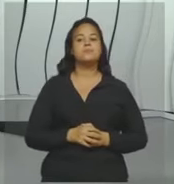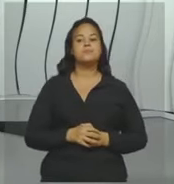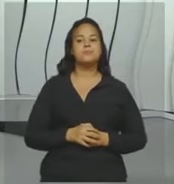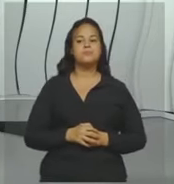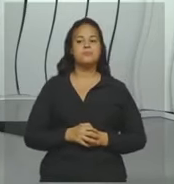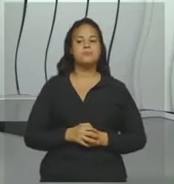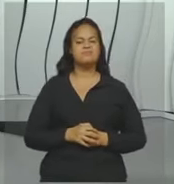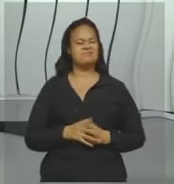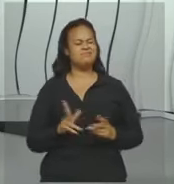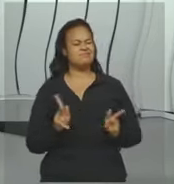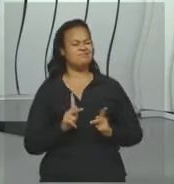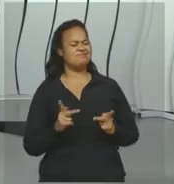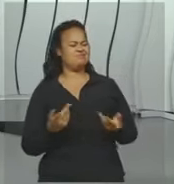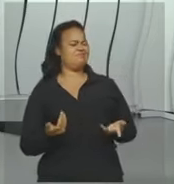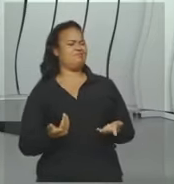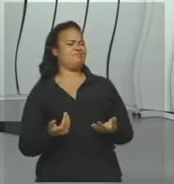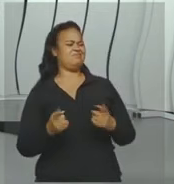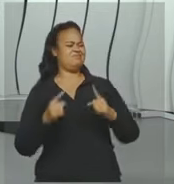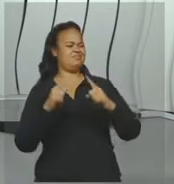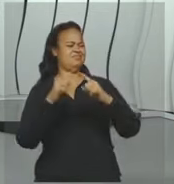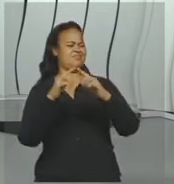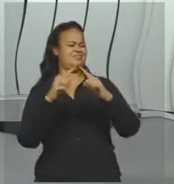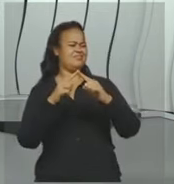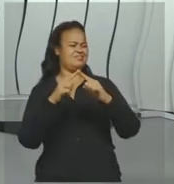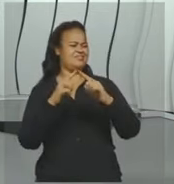Ah, professor, mas isso aí é um triângulo.